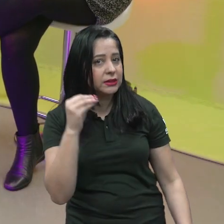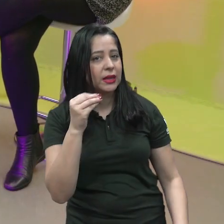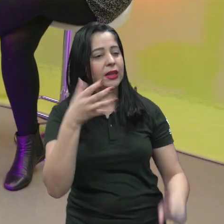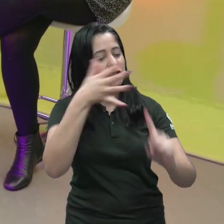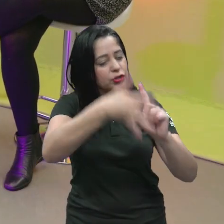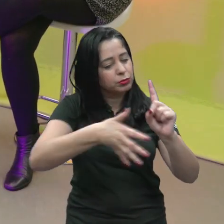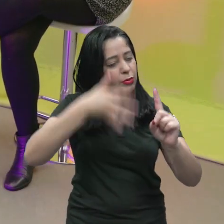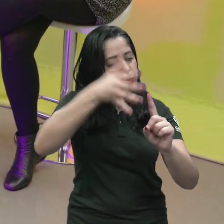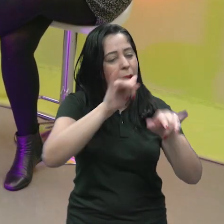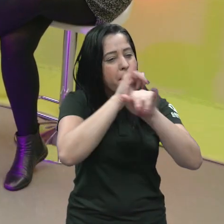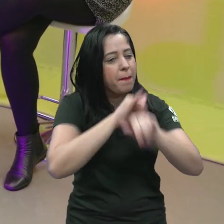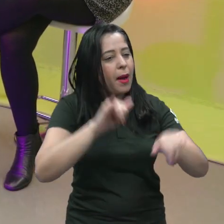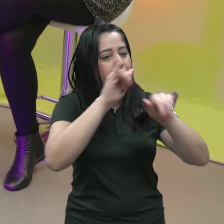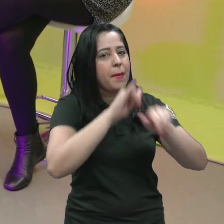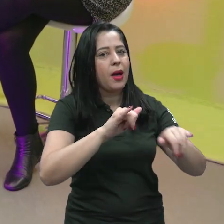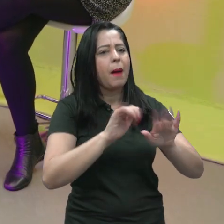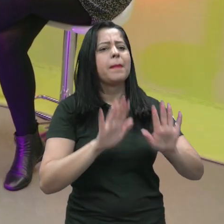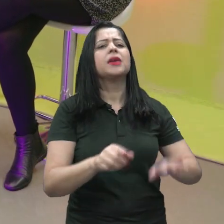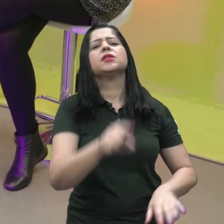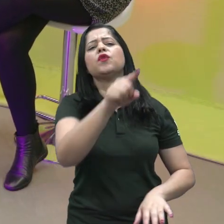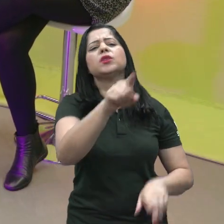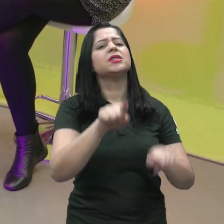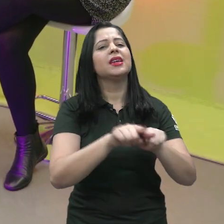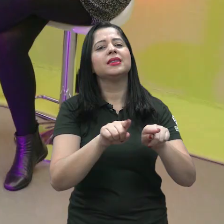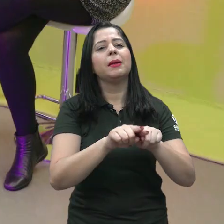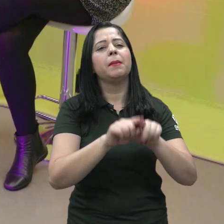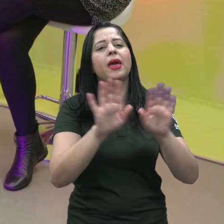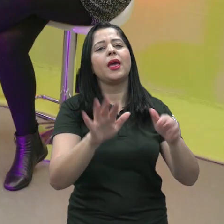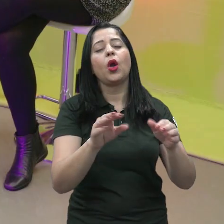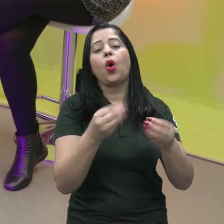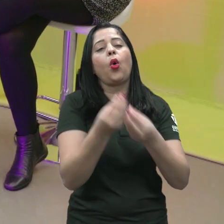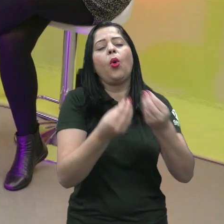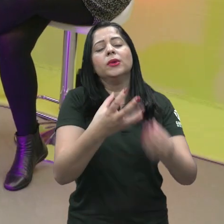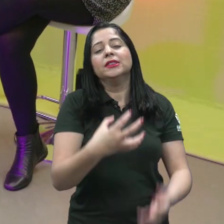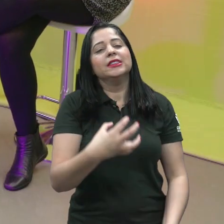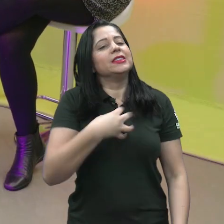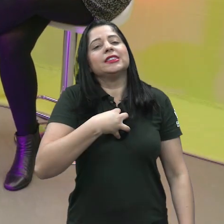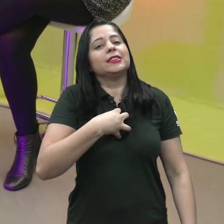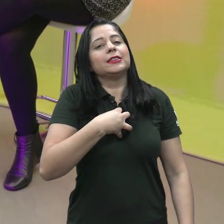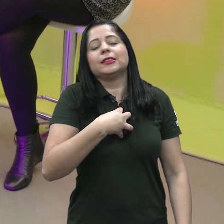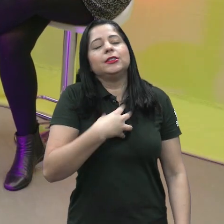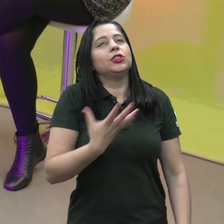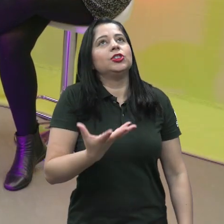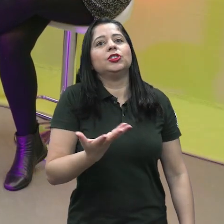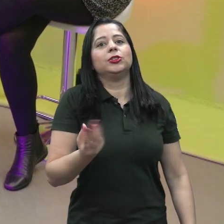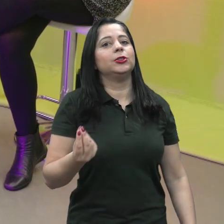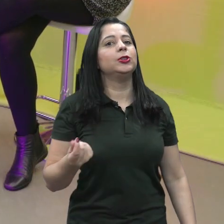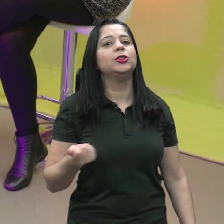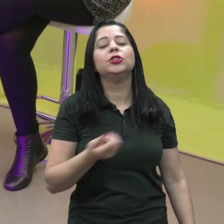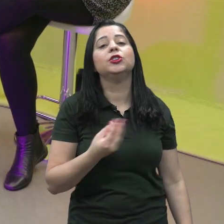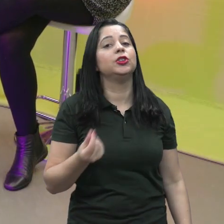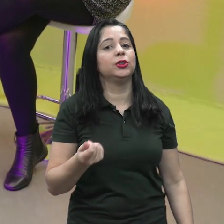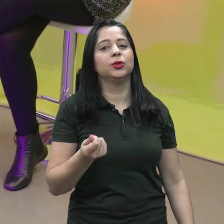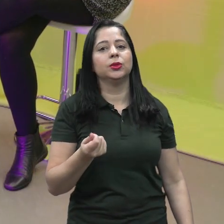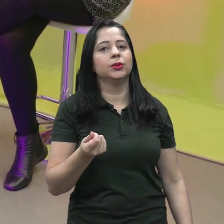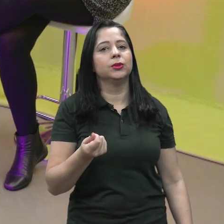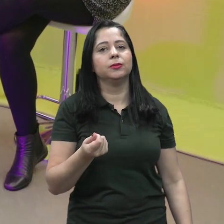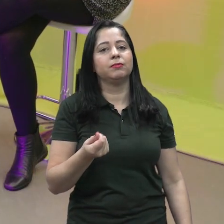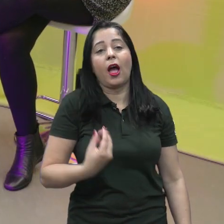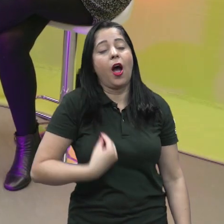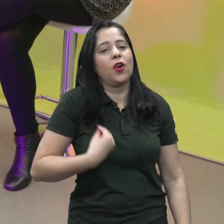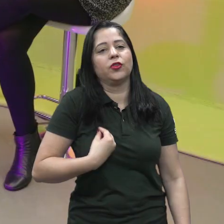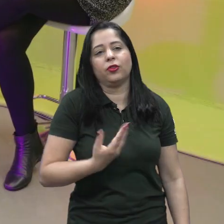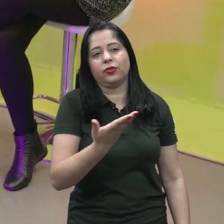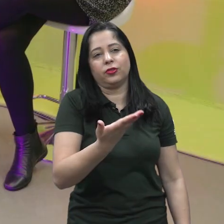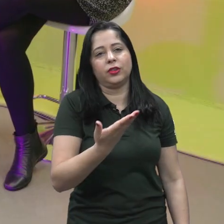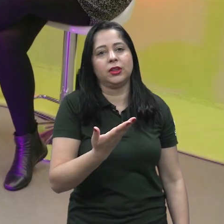essa mensagem. Mas para você também, né, Lidiane, qual mensagem que te trouxe, né, que te despertou, assim, em